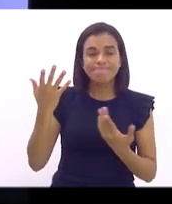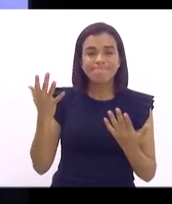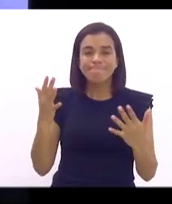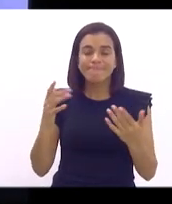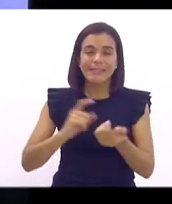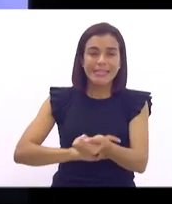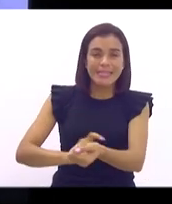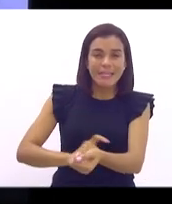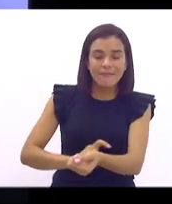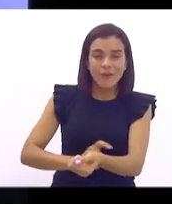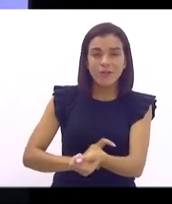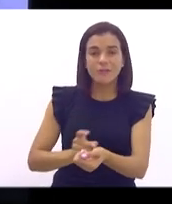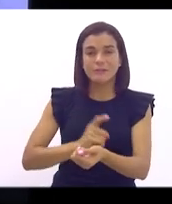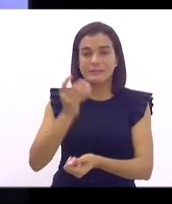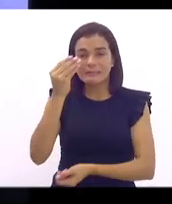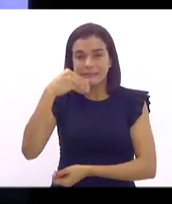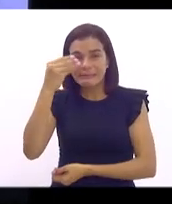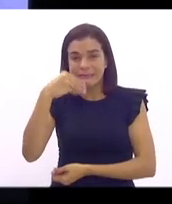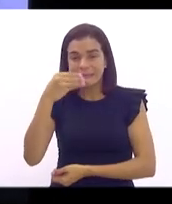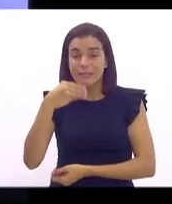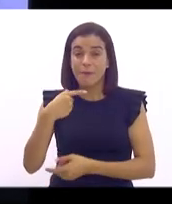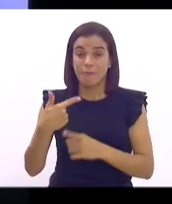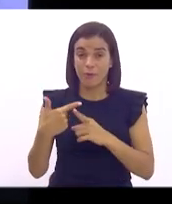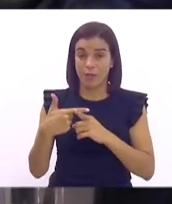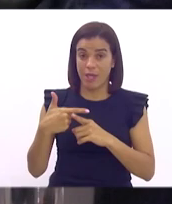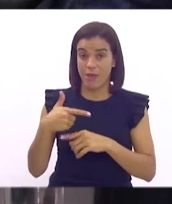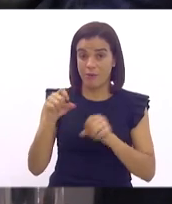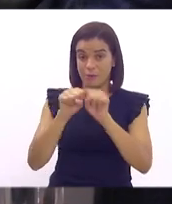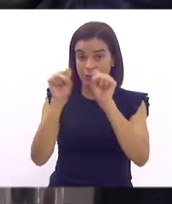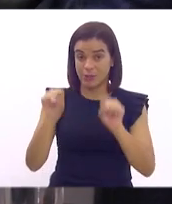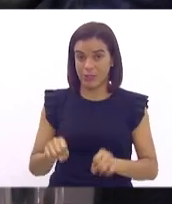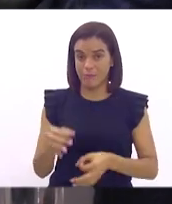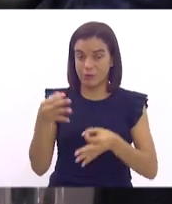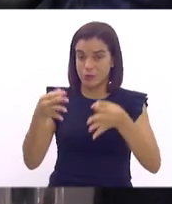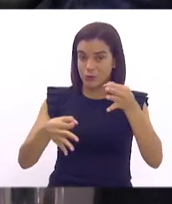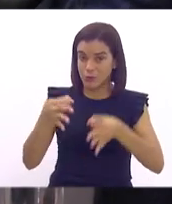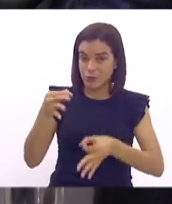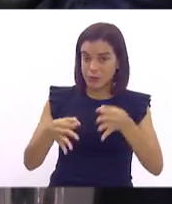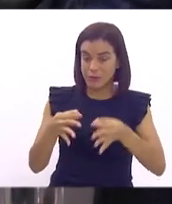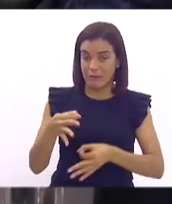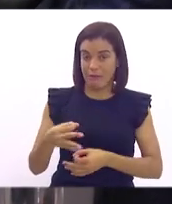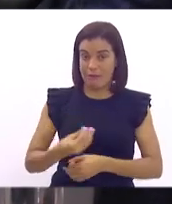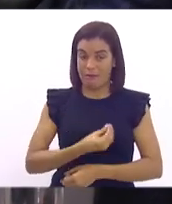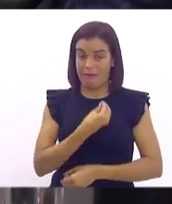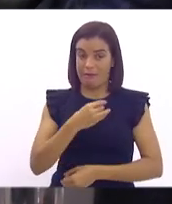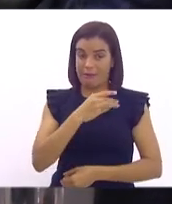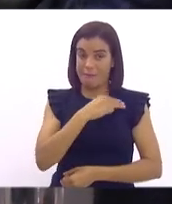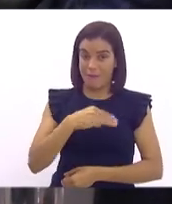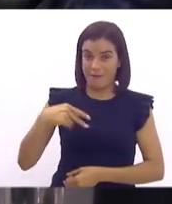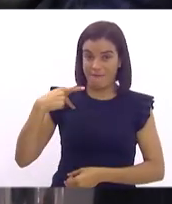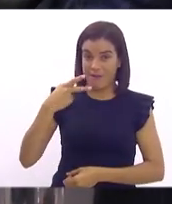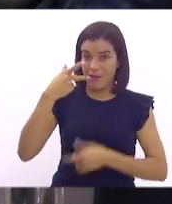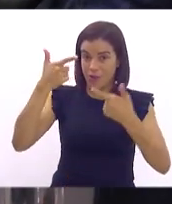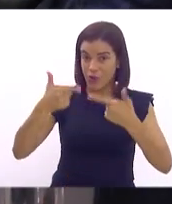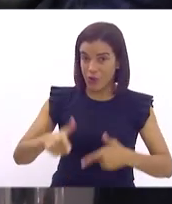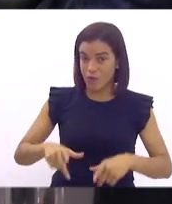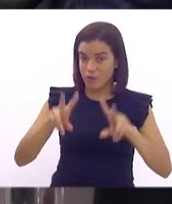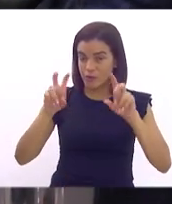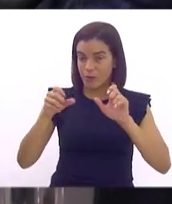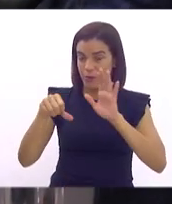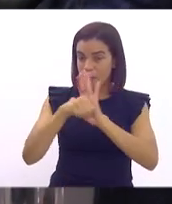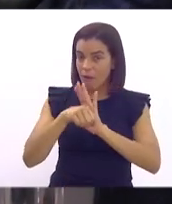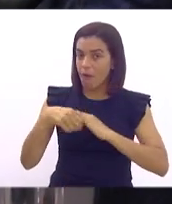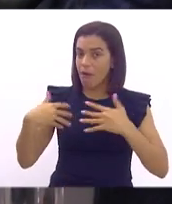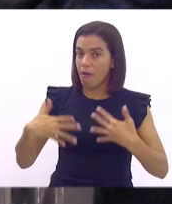muito nervosismo, né? O sistema de justiça, ele intimida. Você estar dentro do Ministério Público, você falar de novo sobre aquele crime que você sofreu,